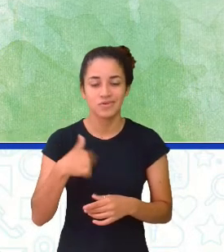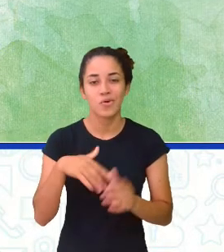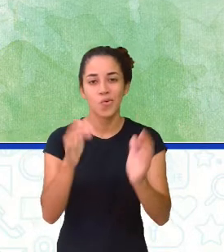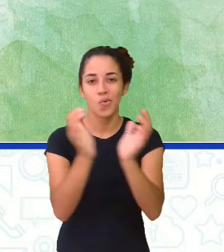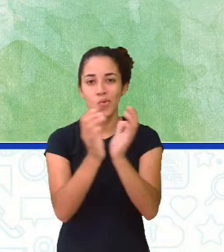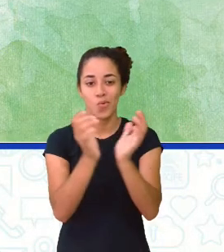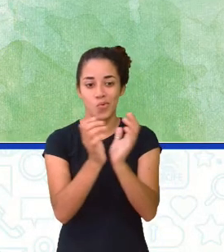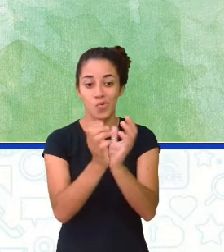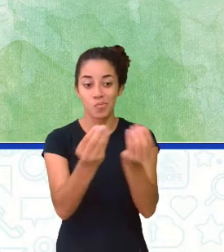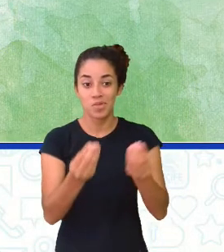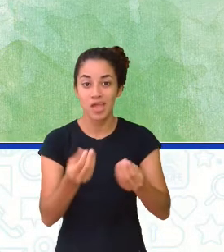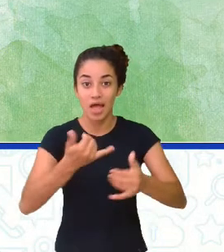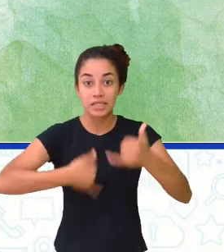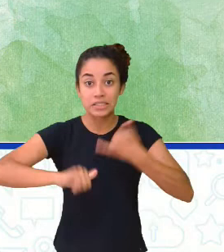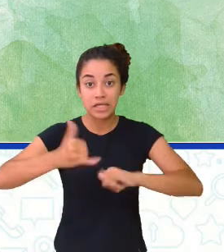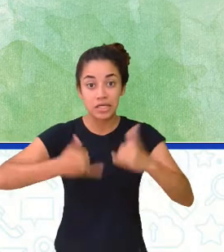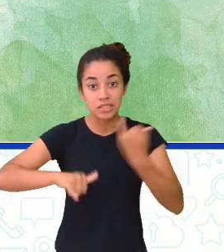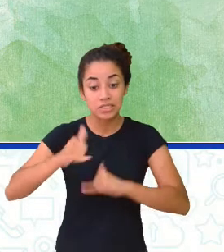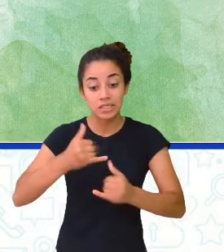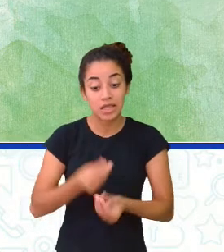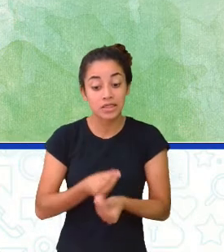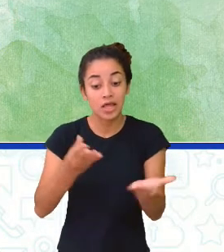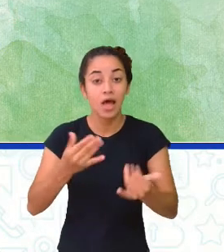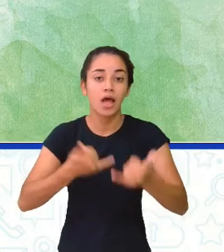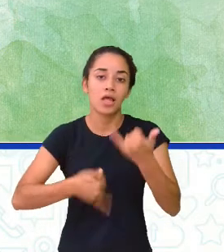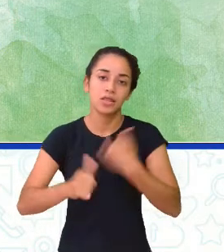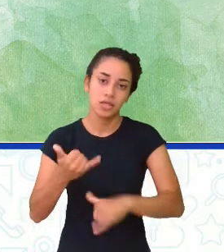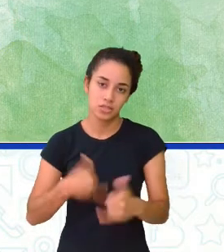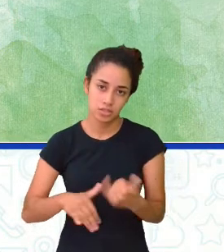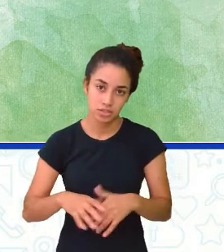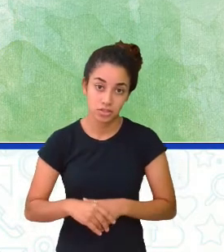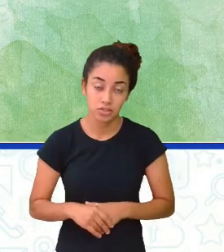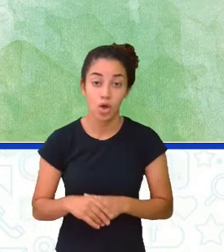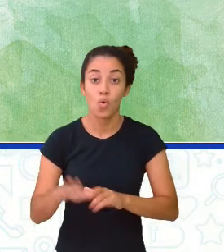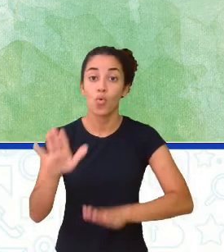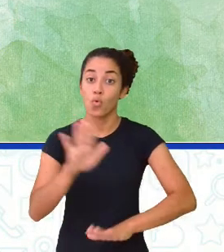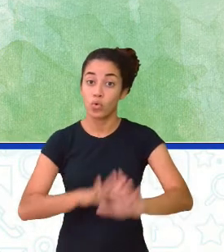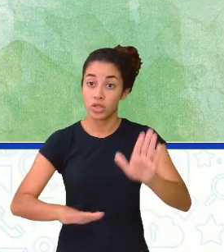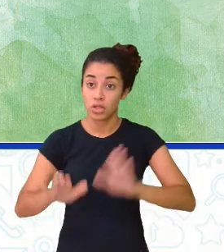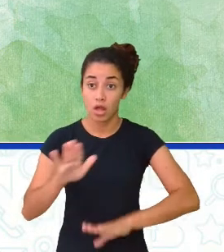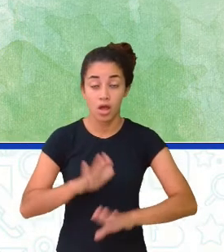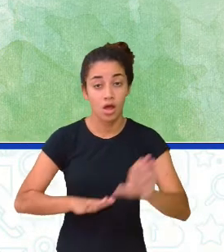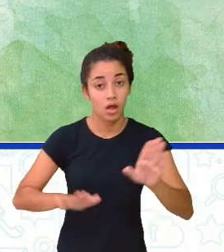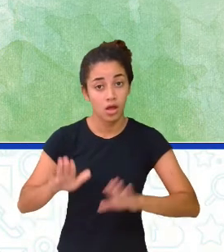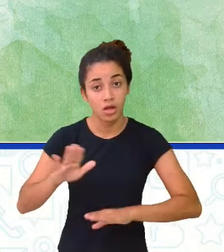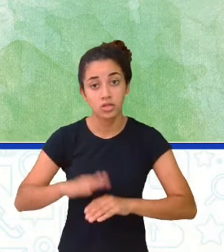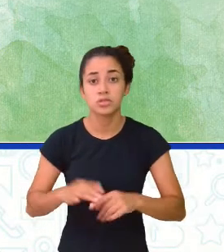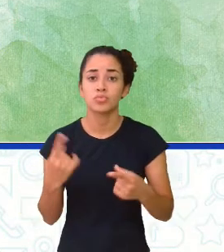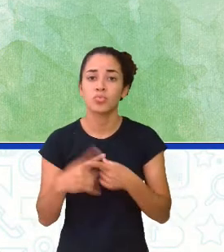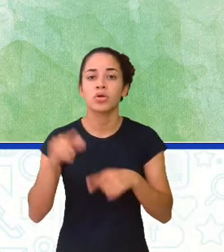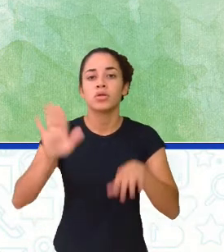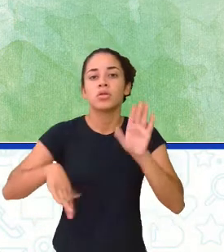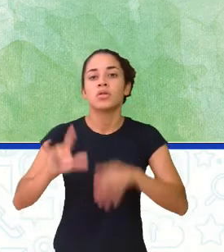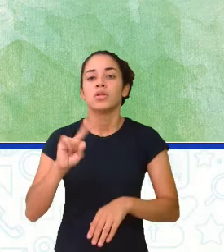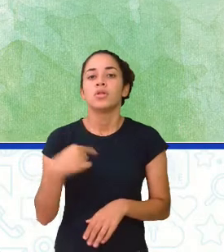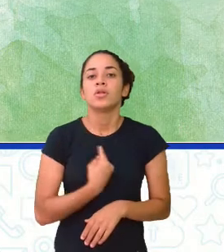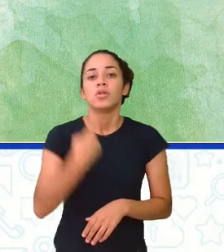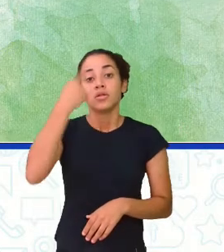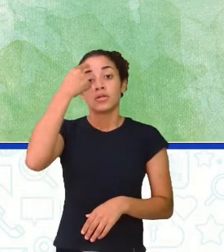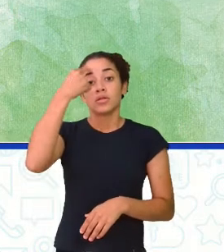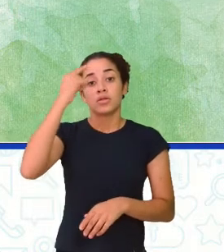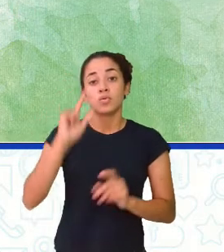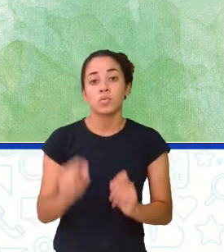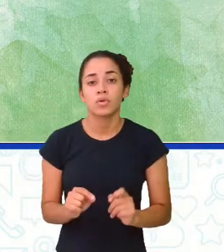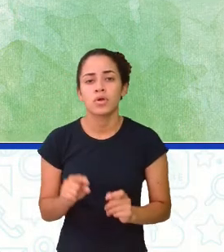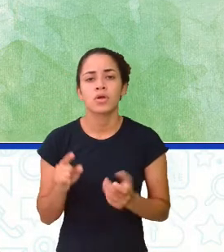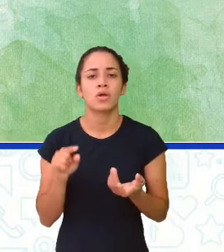nutrientes energéticos. Então eles fornecem energia. Muito cuidado nos carboidratos, né, porque muitas vezes a gente pensa que esses carboidratos